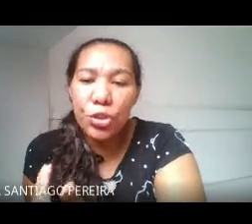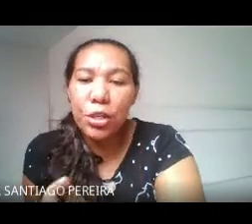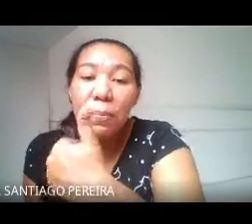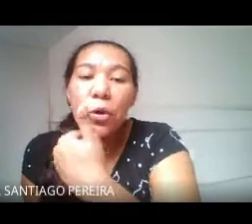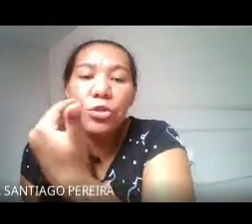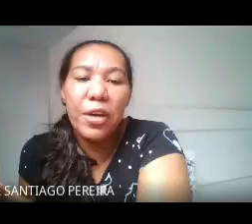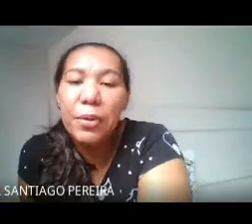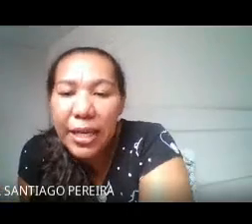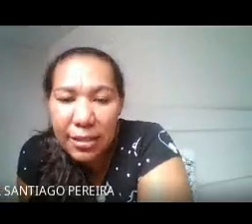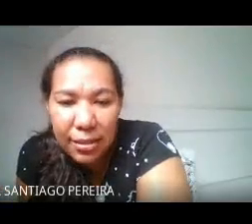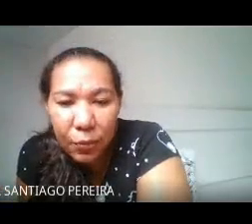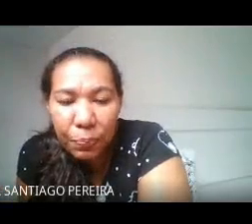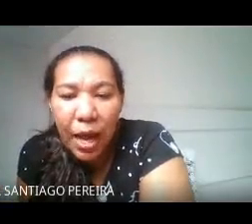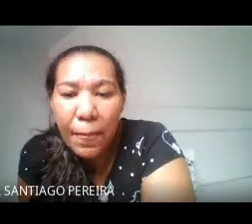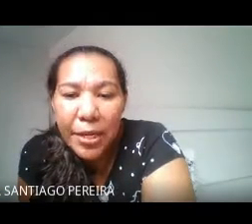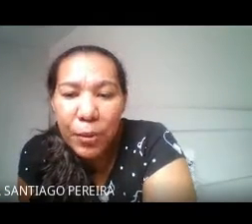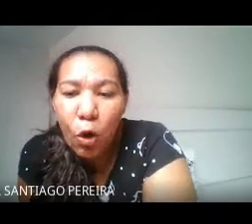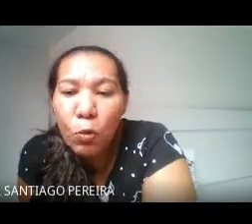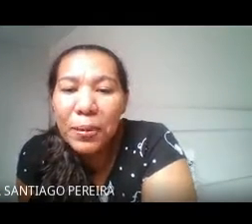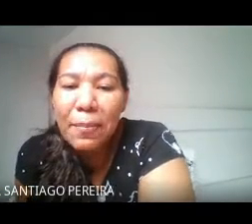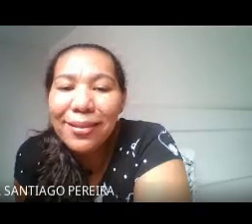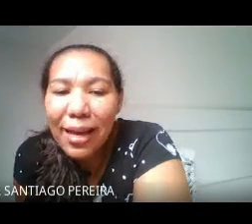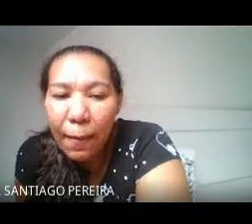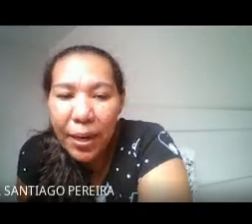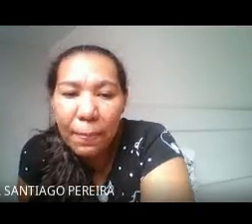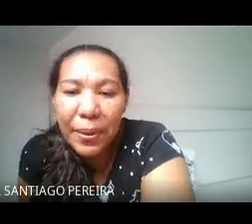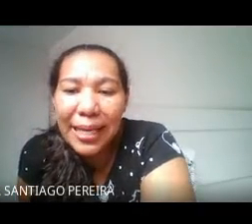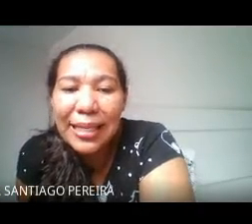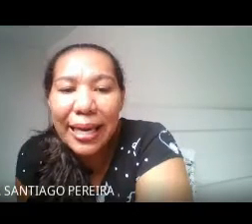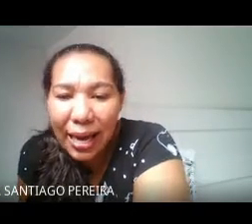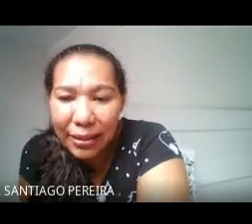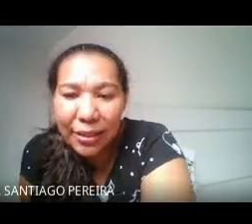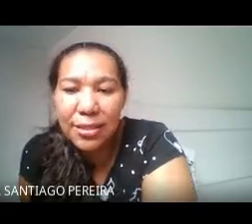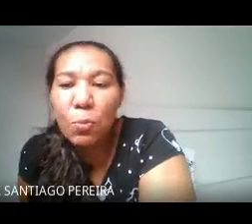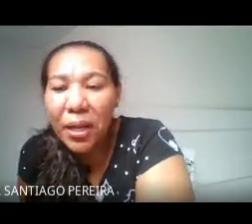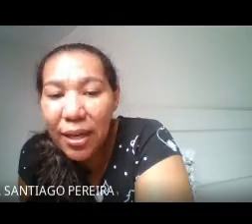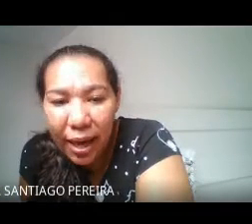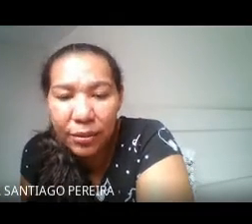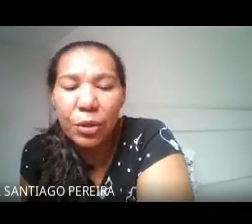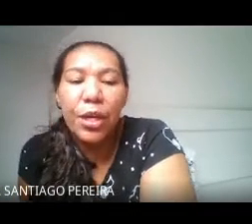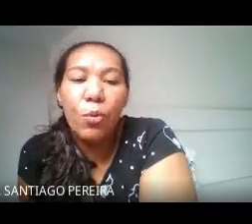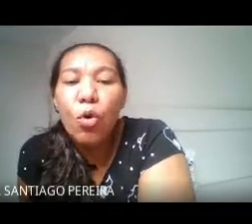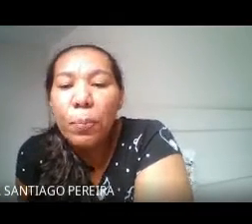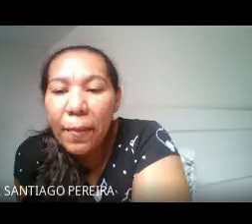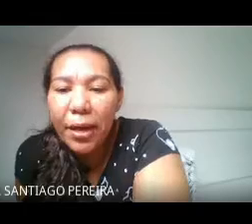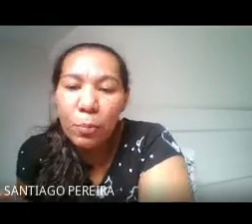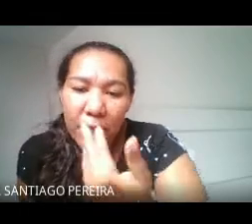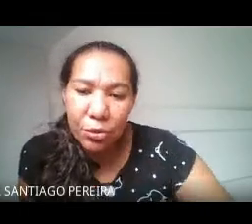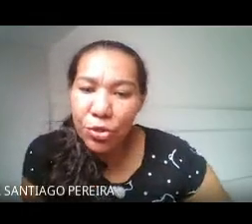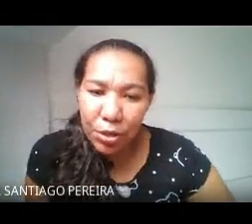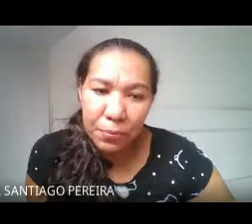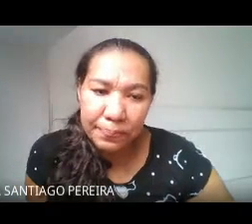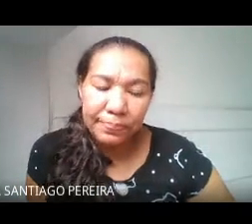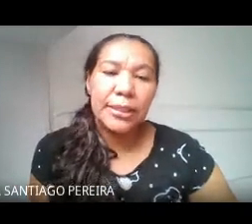do sujeito, depois do verbo de ligação. Apenas para complementar, para predicar, né? Trazer um predicado, um complemento